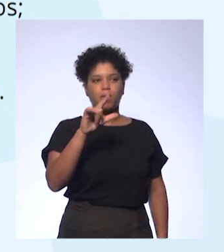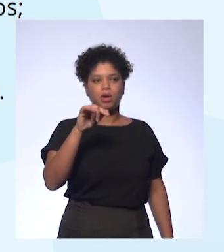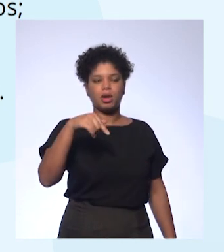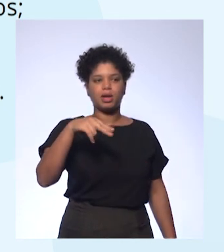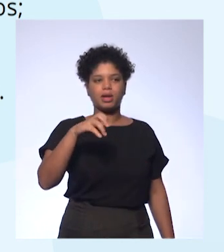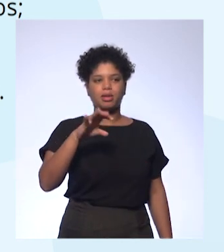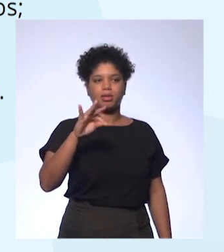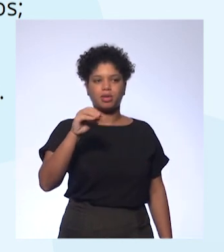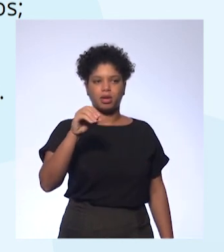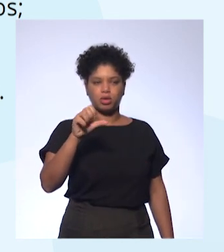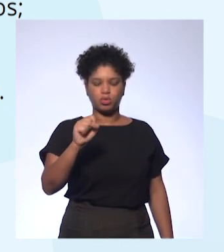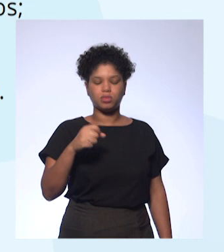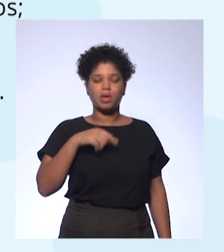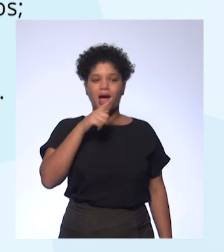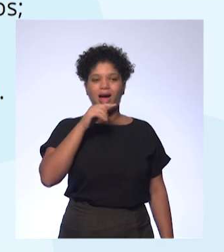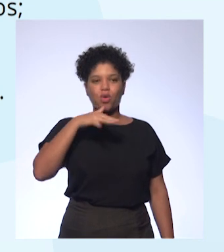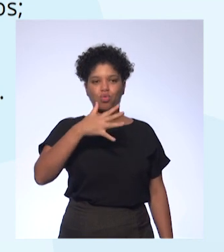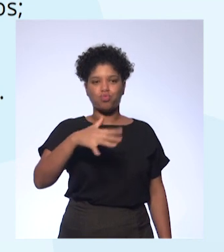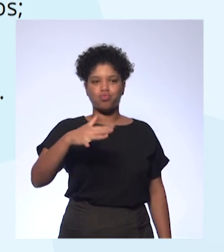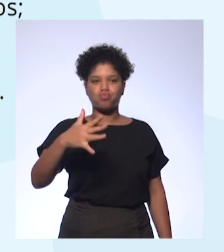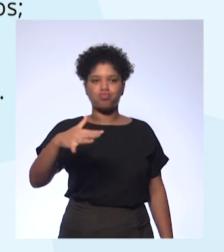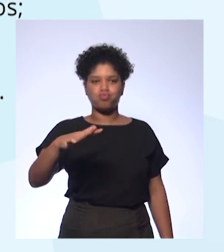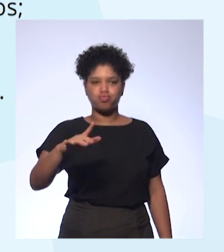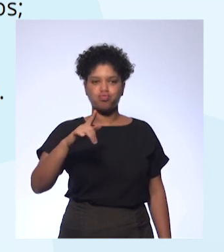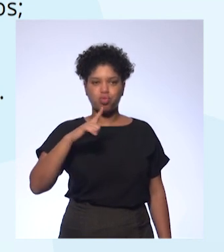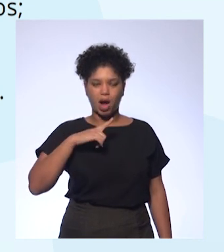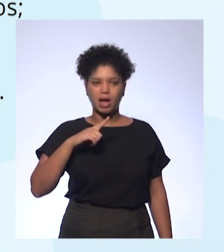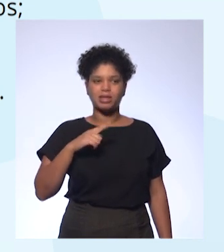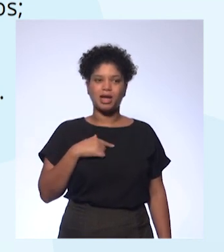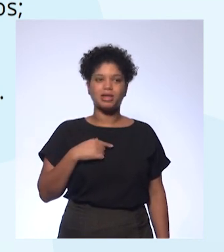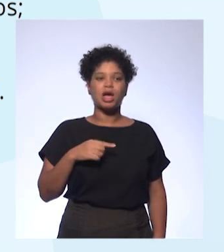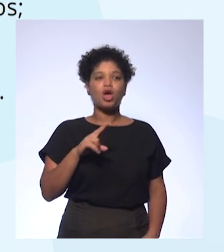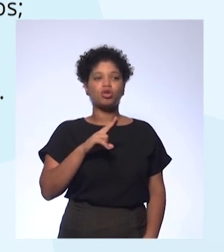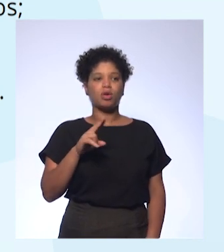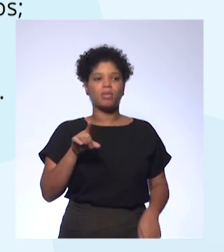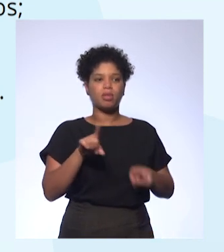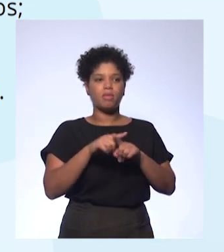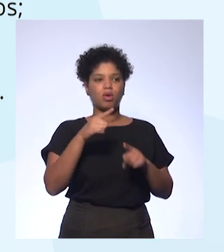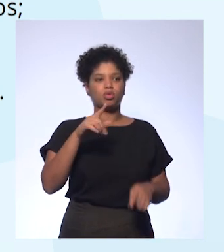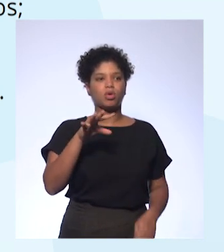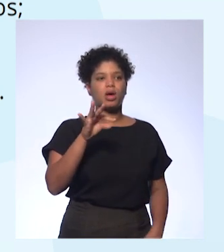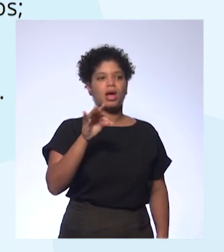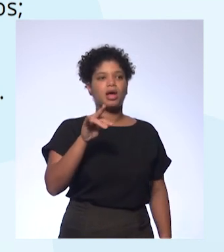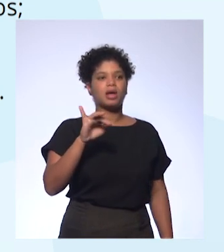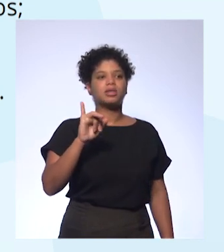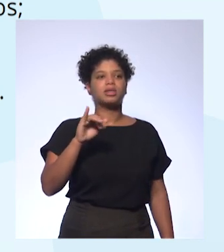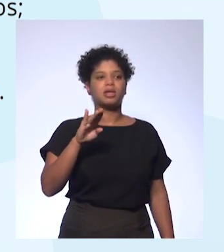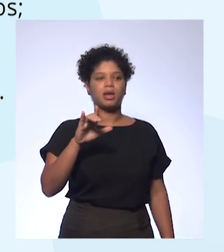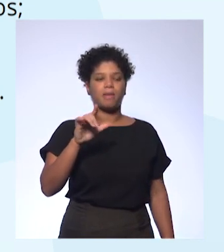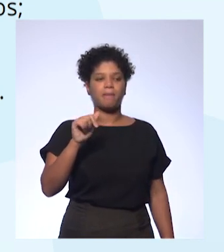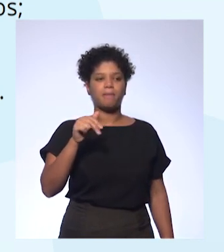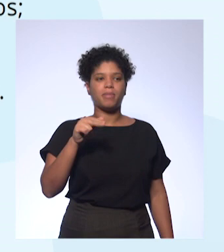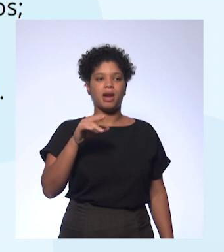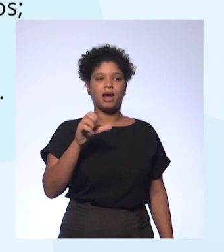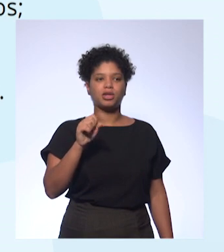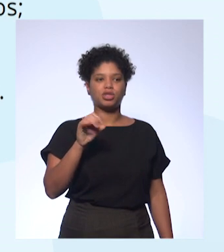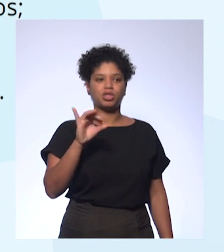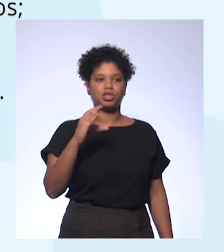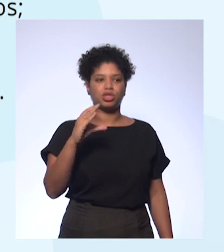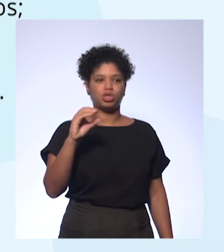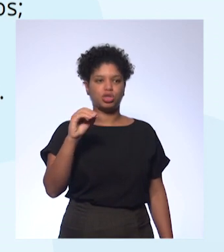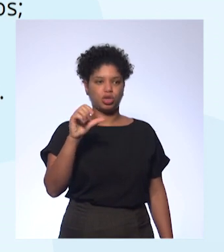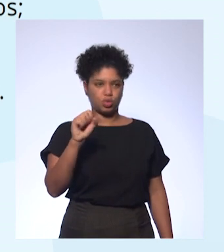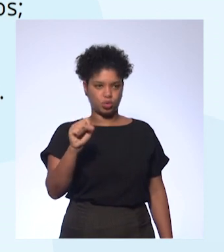aquático ou terrestres úmidos. Eles são triblásticos, né? Então tem os 3 folhetos, e celomados.